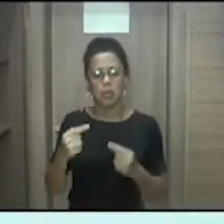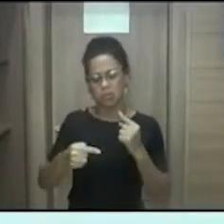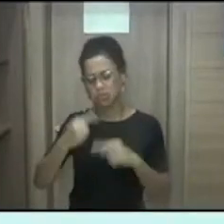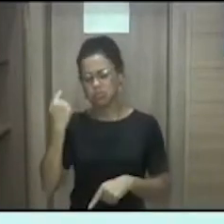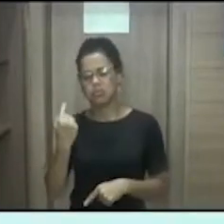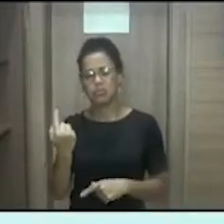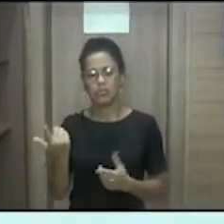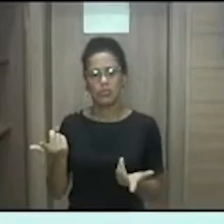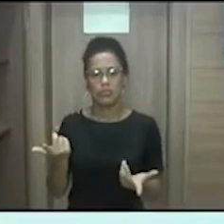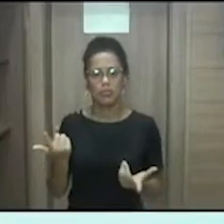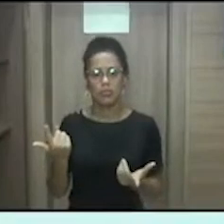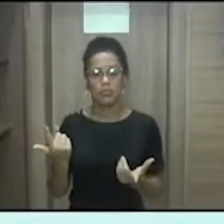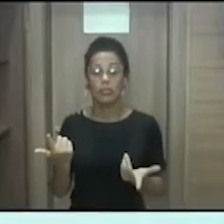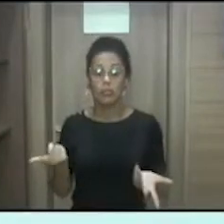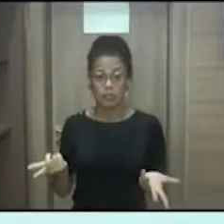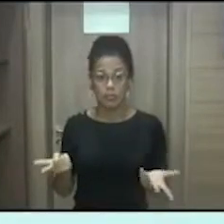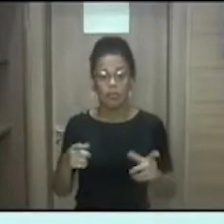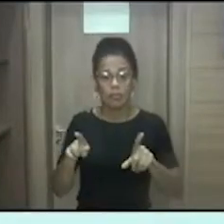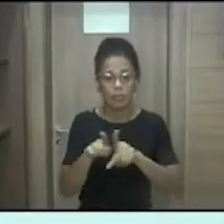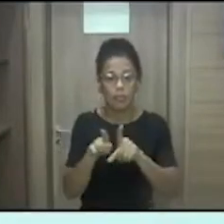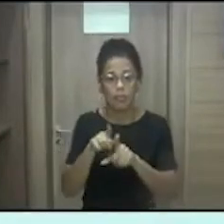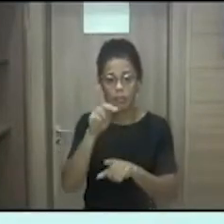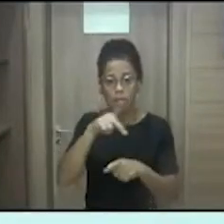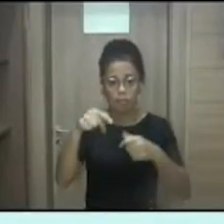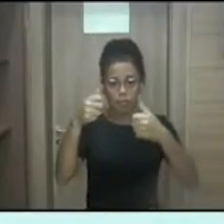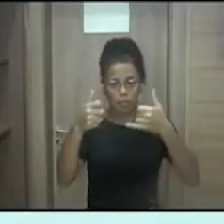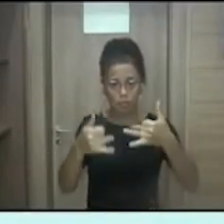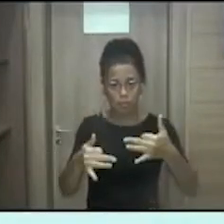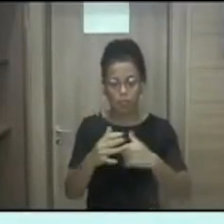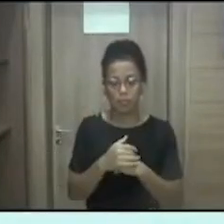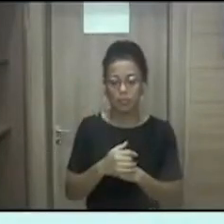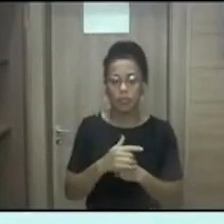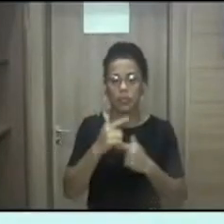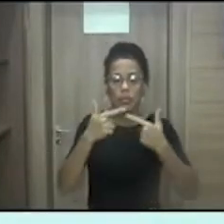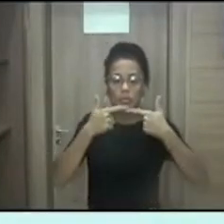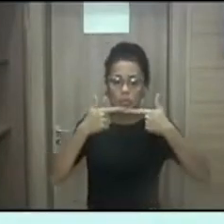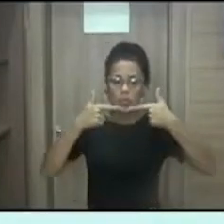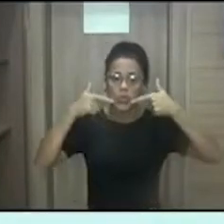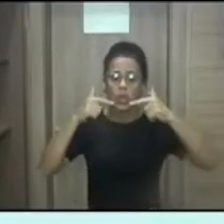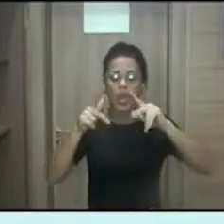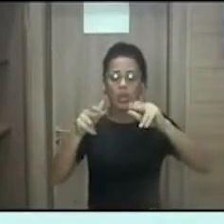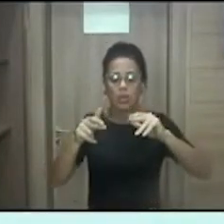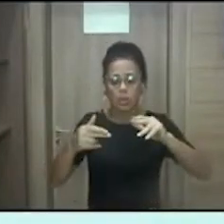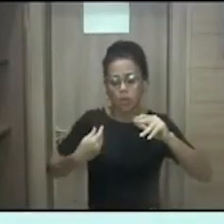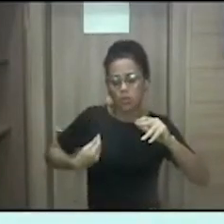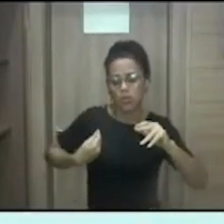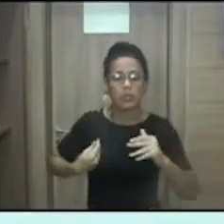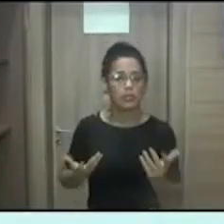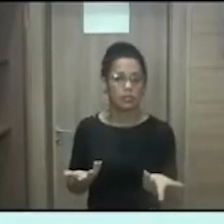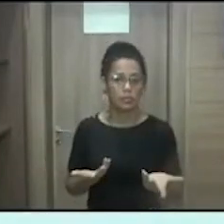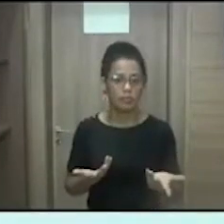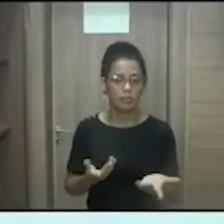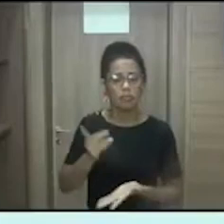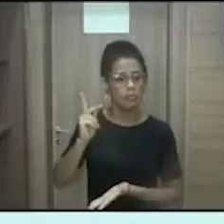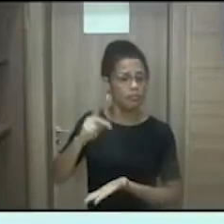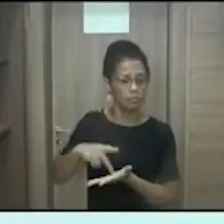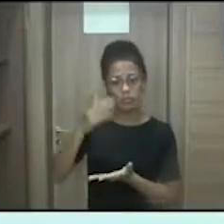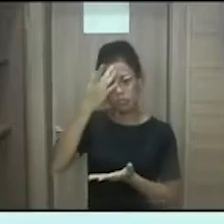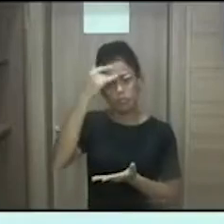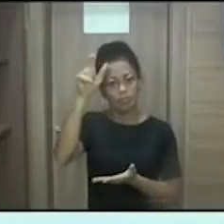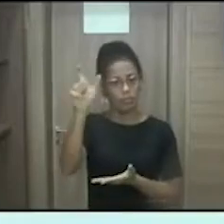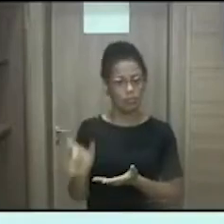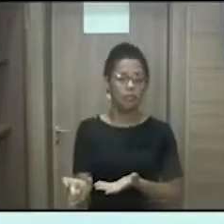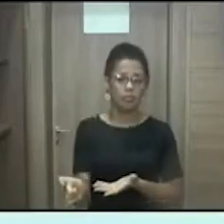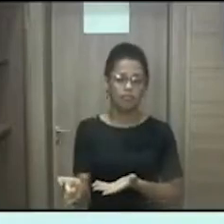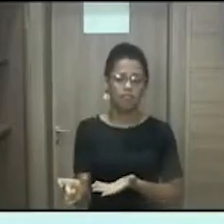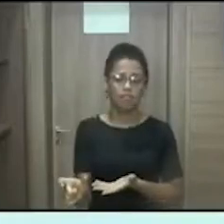questão subjetiva também. Porque quando a professora traz, eu até anotei, que sorrir é estar no mundo, essa é a realidade de um sujeito quando a gente fala,